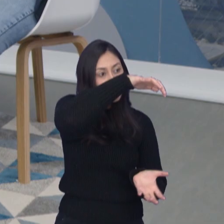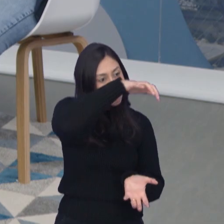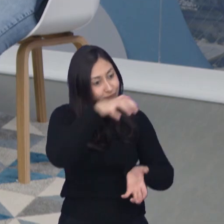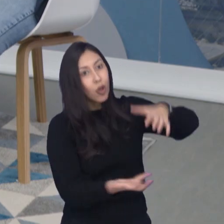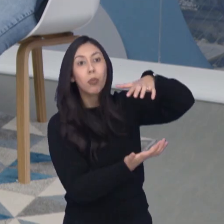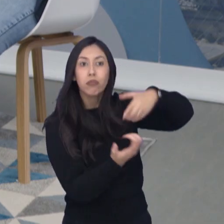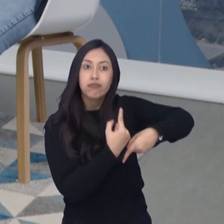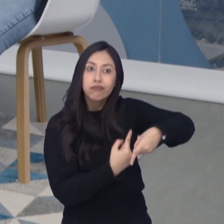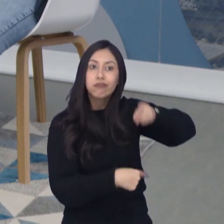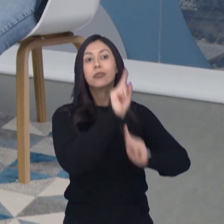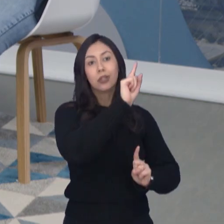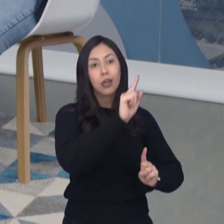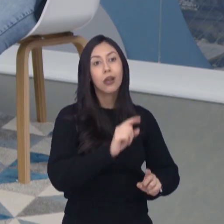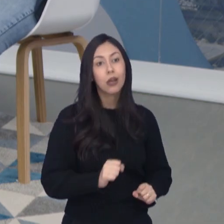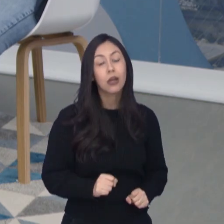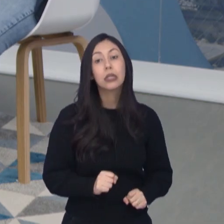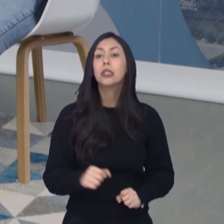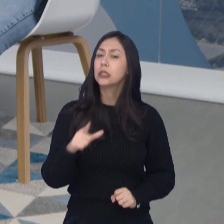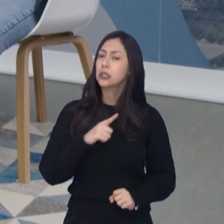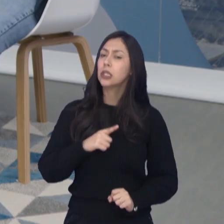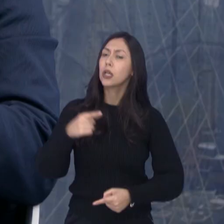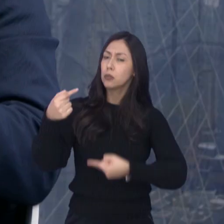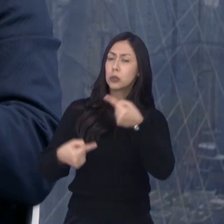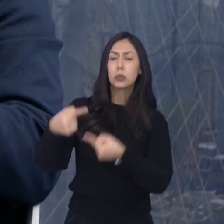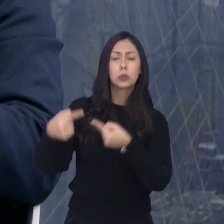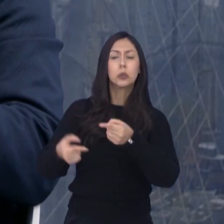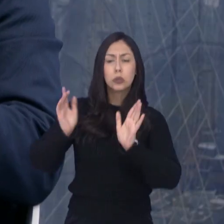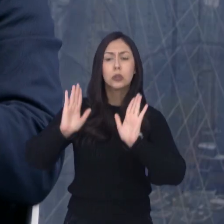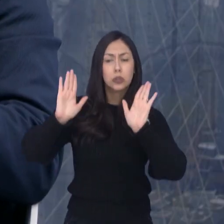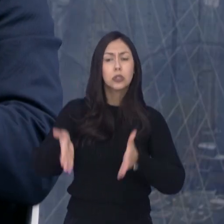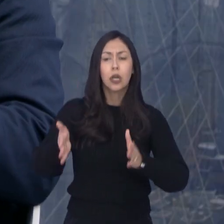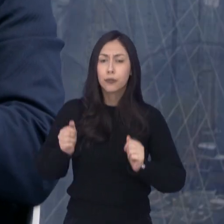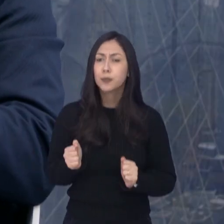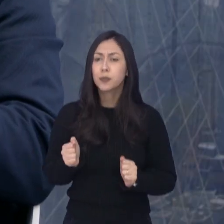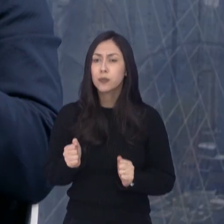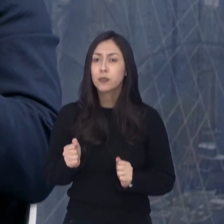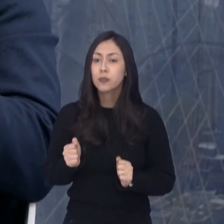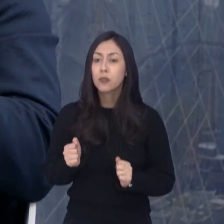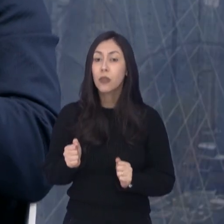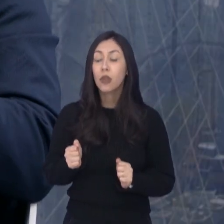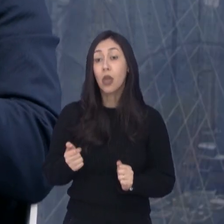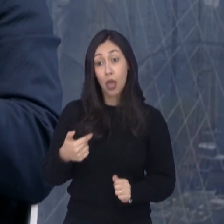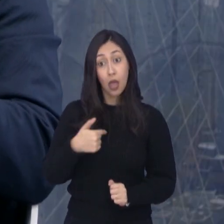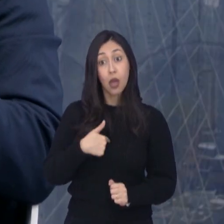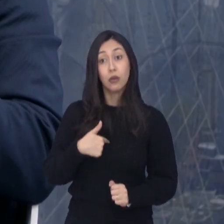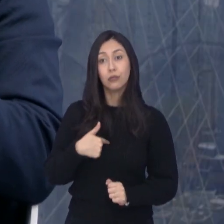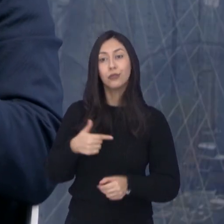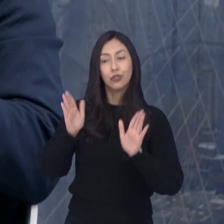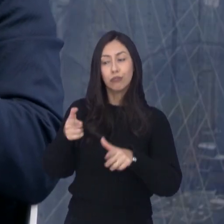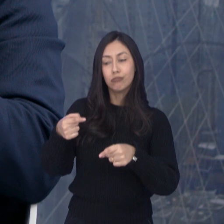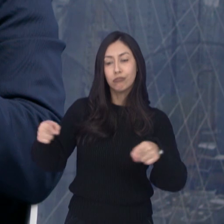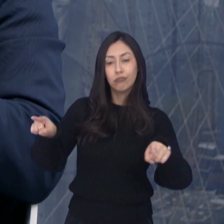nesse sentido aqui também. Há uma discussão muito grande nisso. Eu vou me permitir entrar um pouco nisso porque eu sou músico, então eu